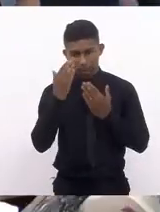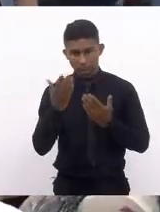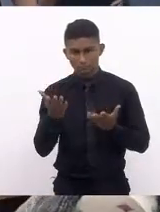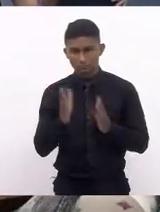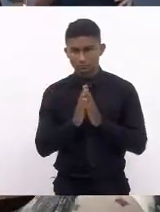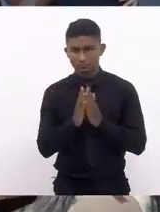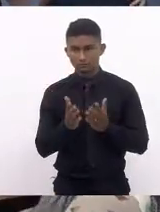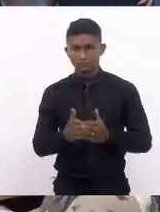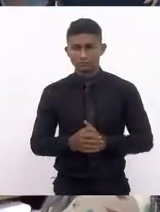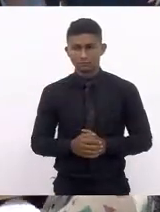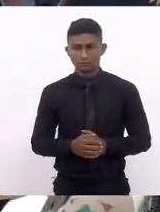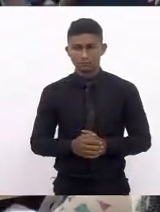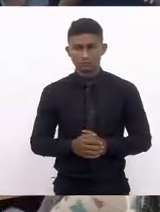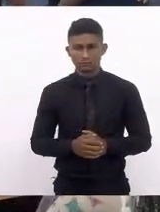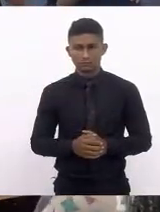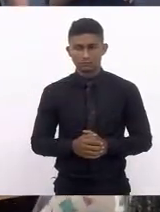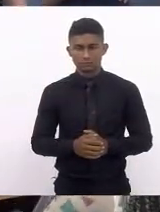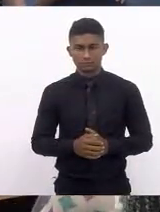favor